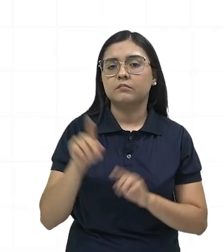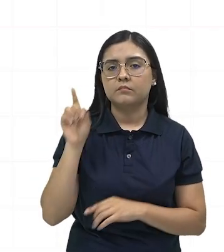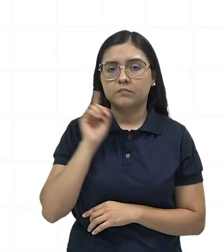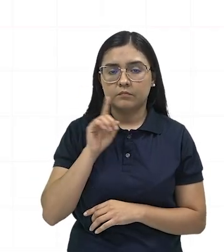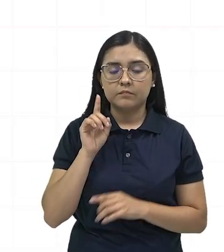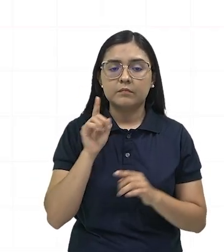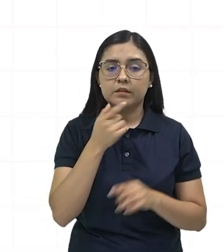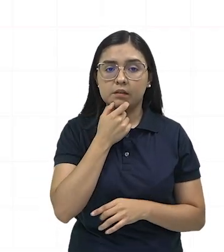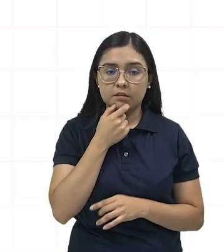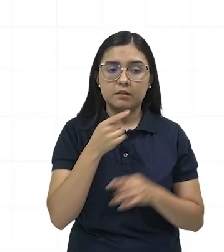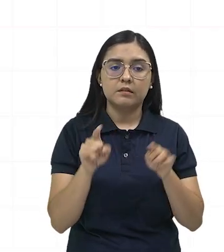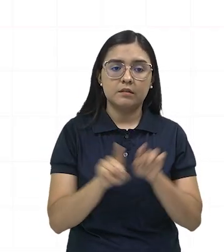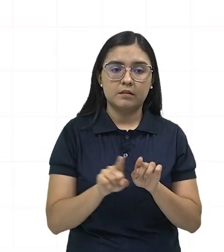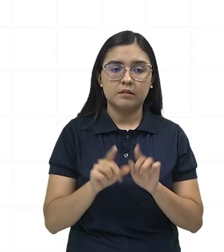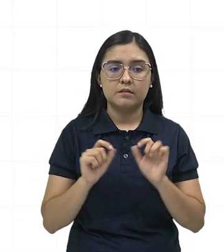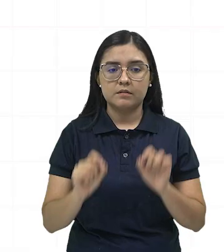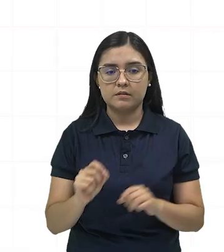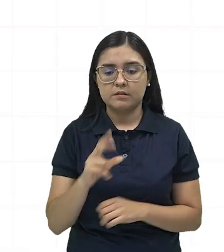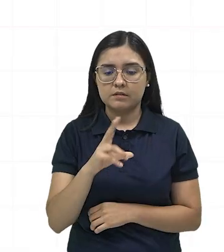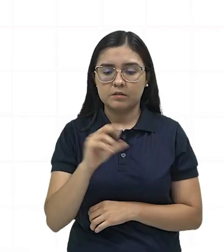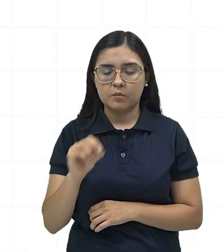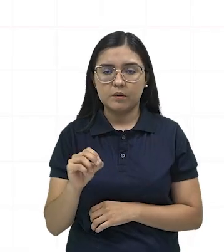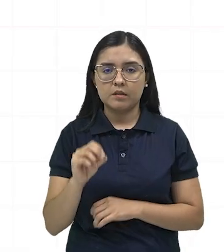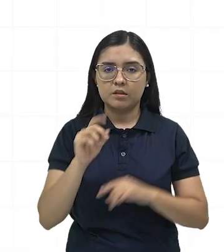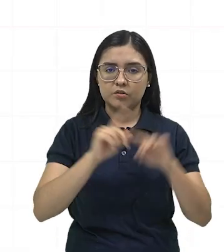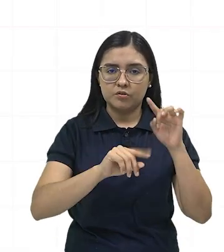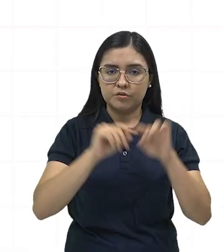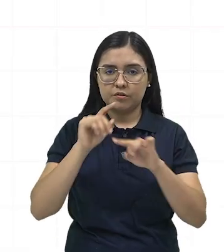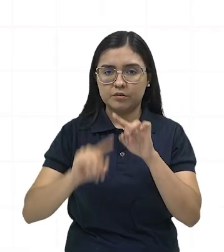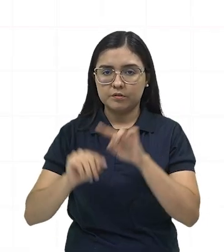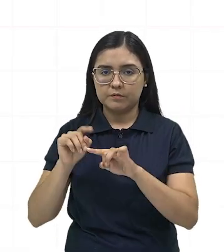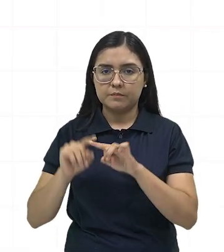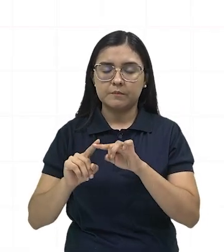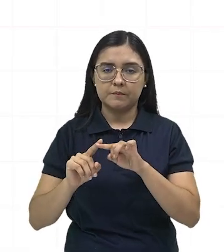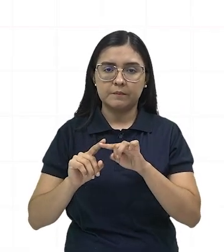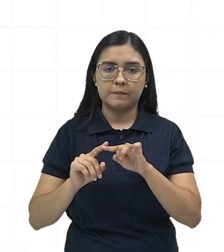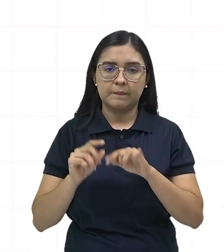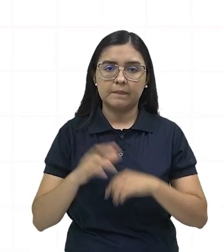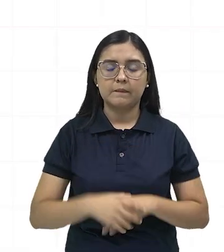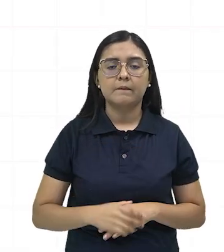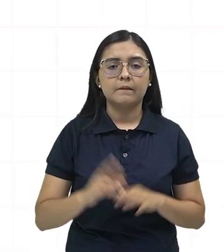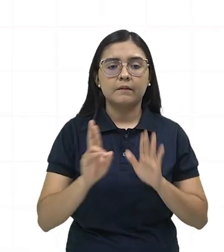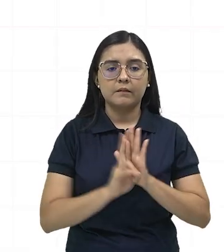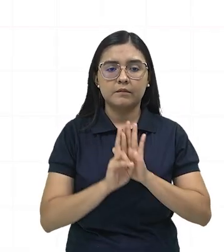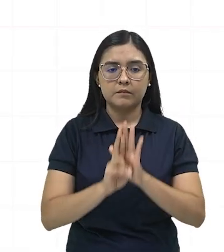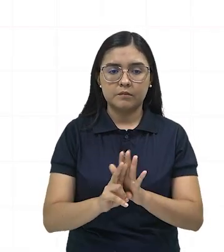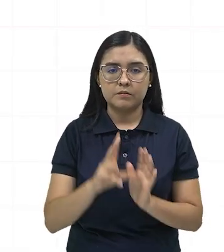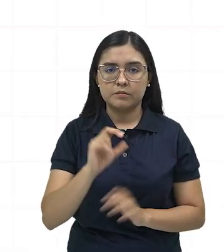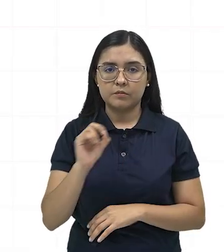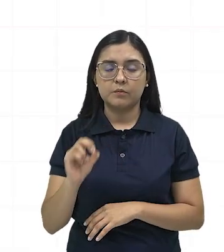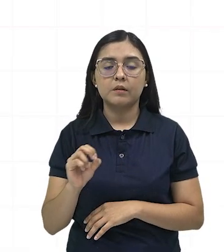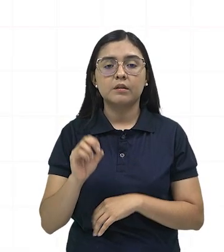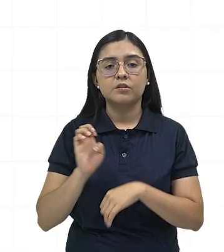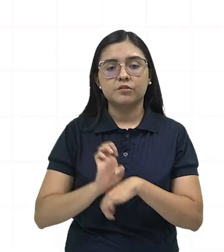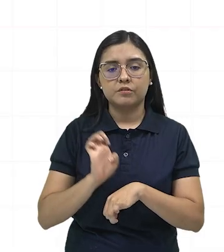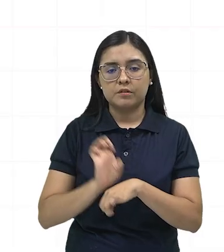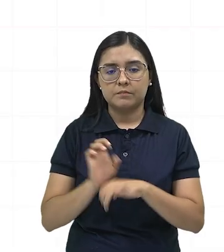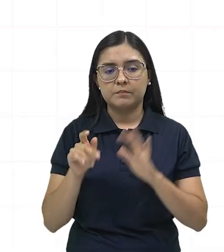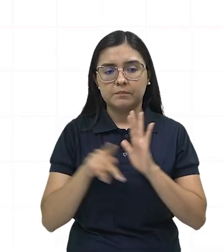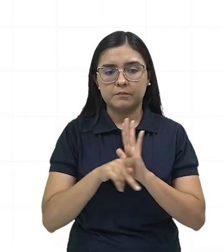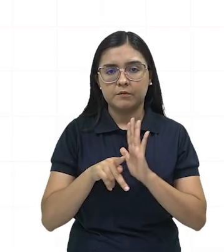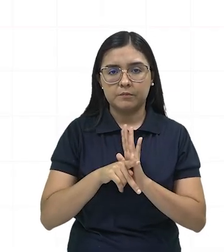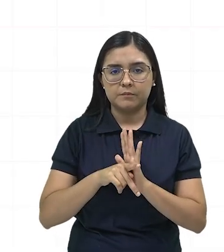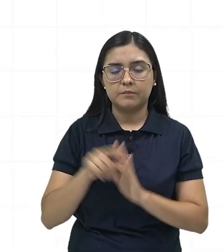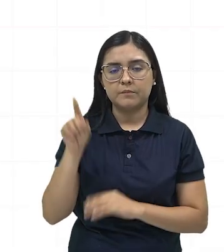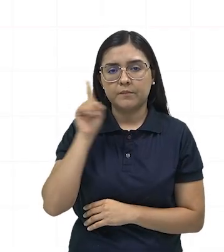nós teremos 50 estrelas, representando aí, né, atualmente, os 50 estados que fazem parte